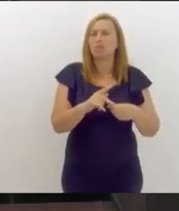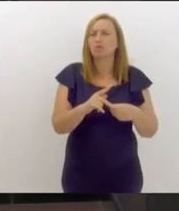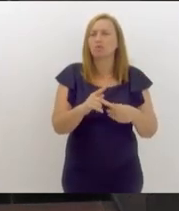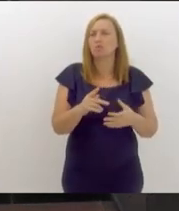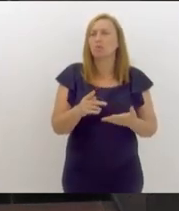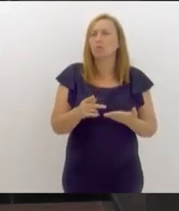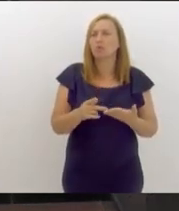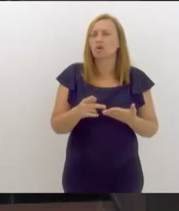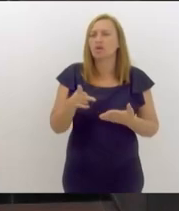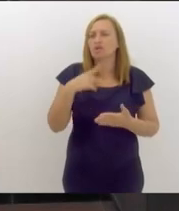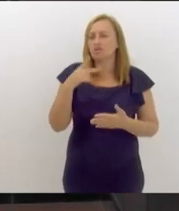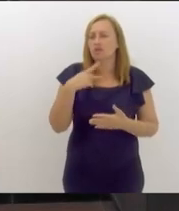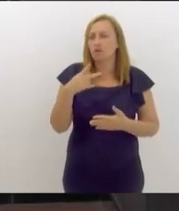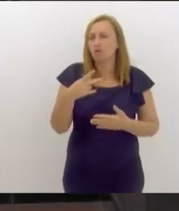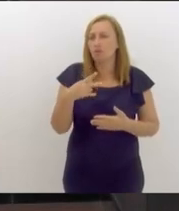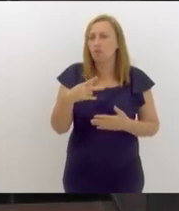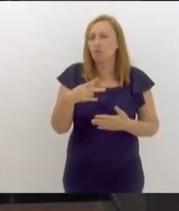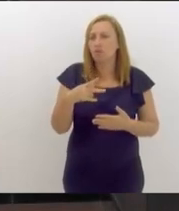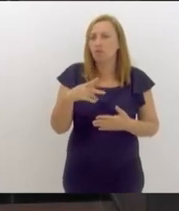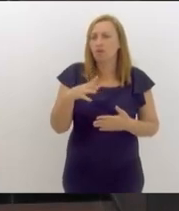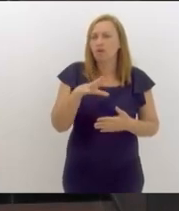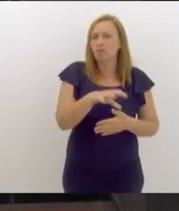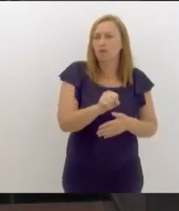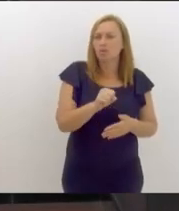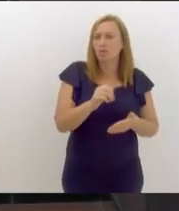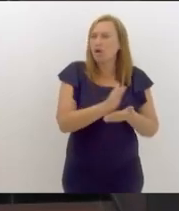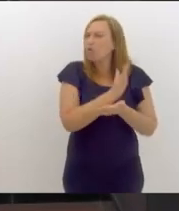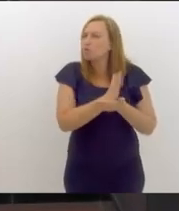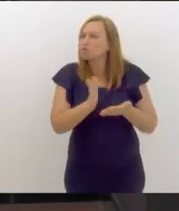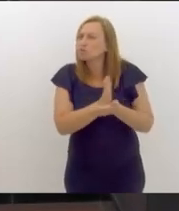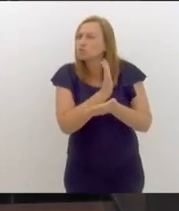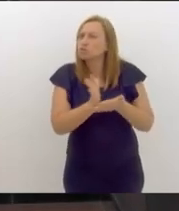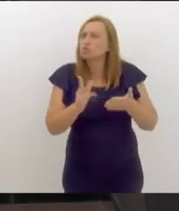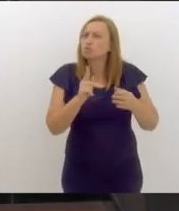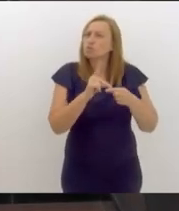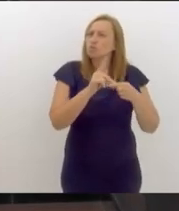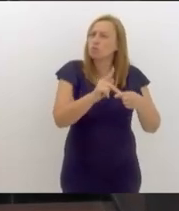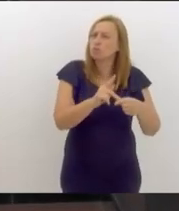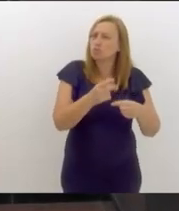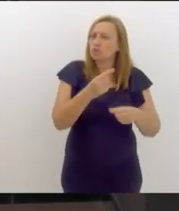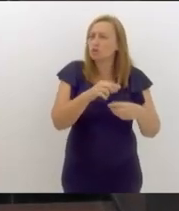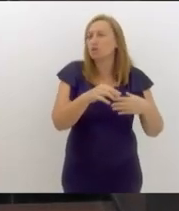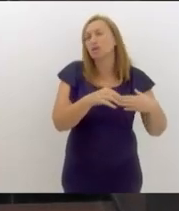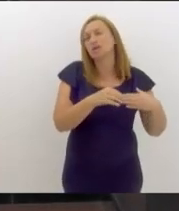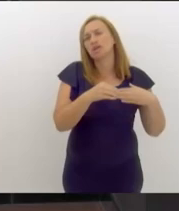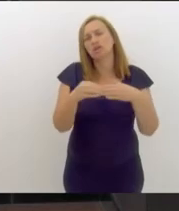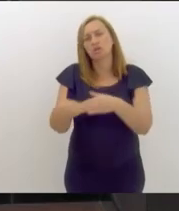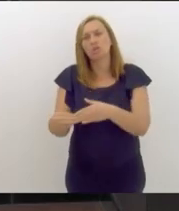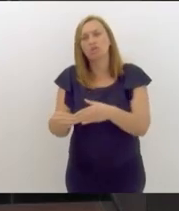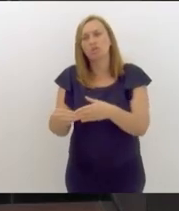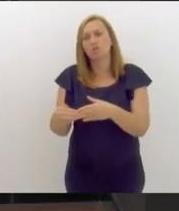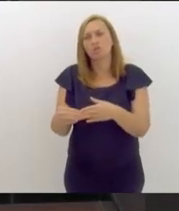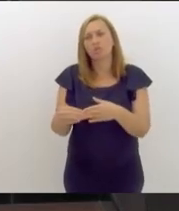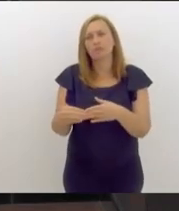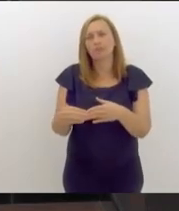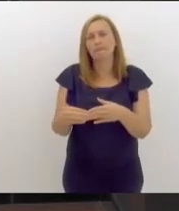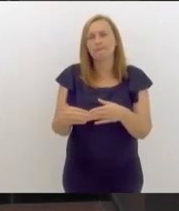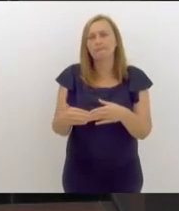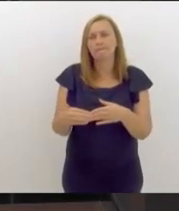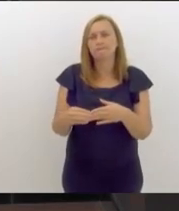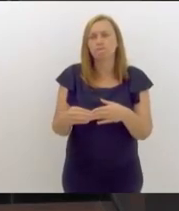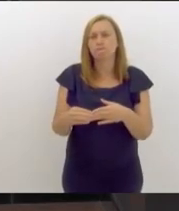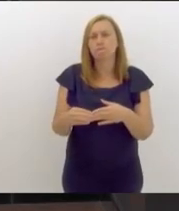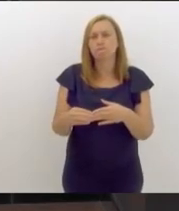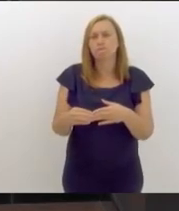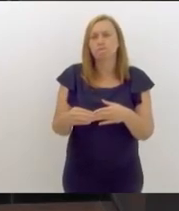em que ele falou que pegou alguns promotores e levou esse promotores para